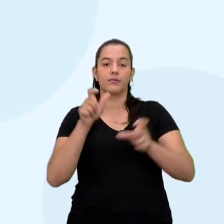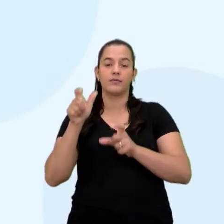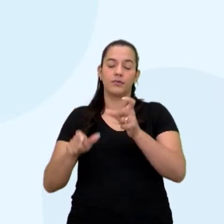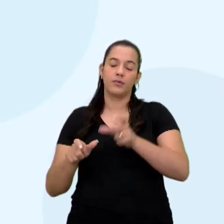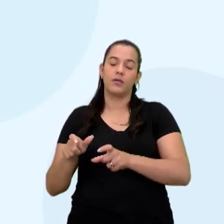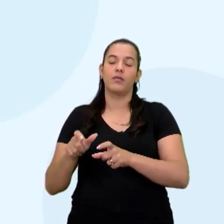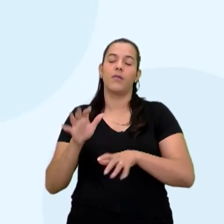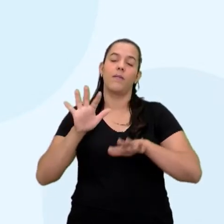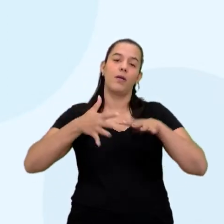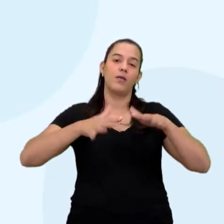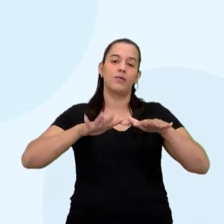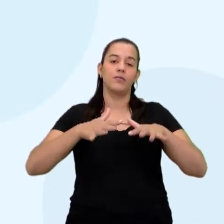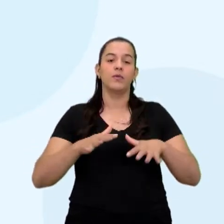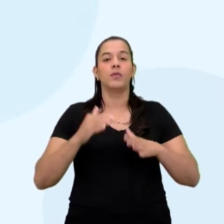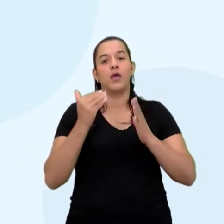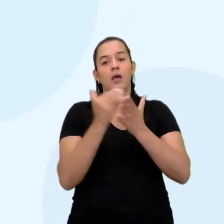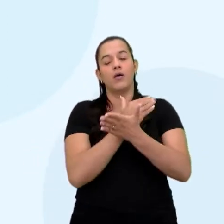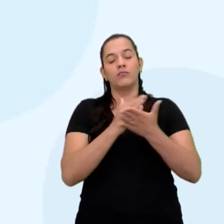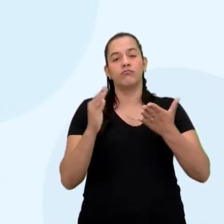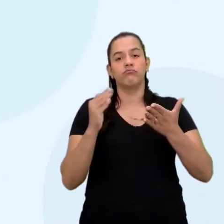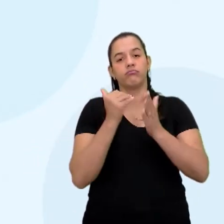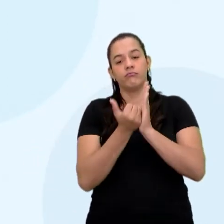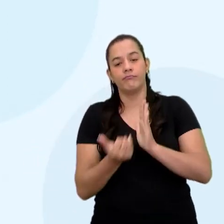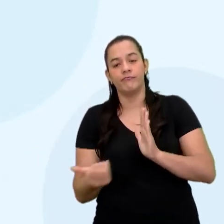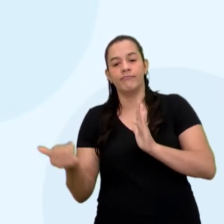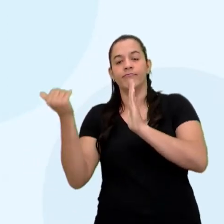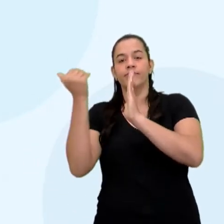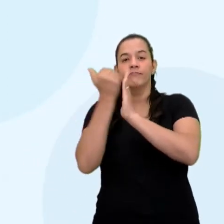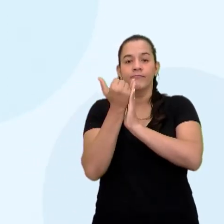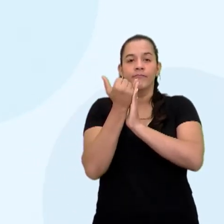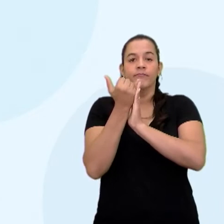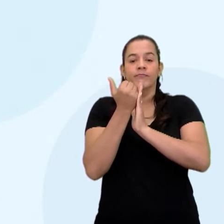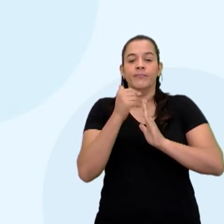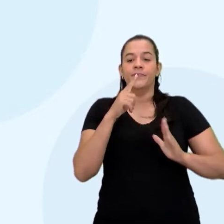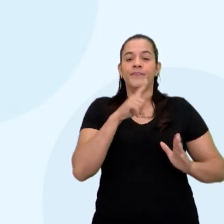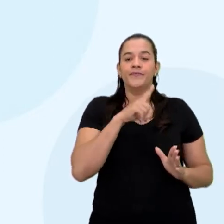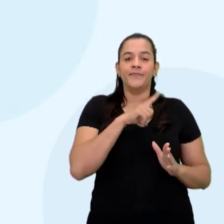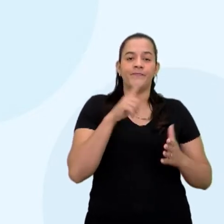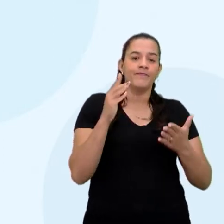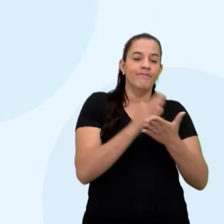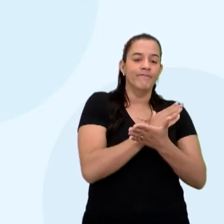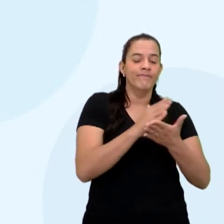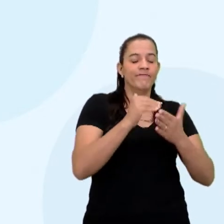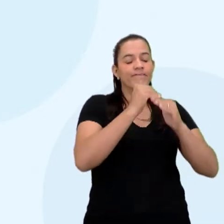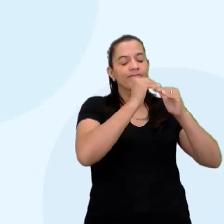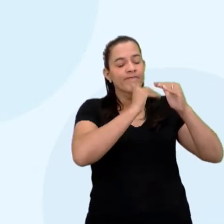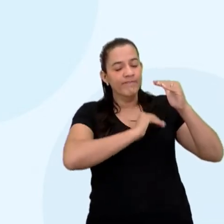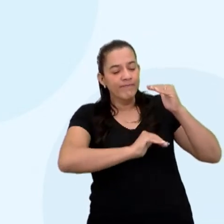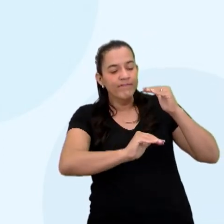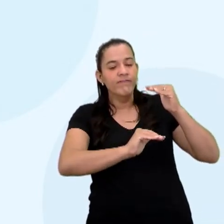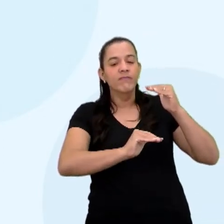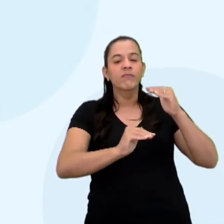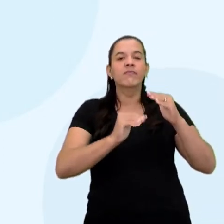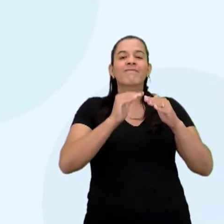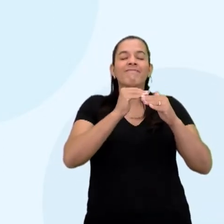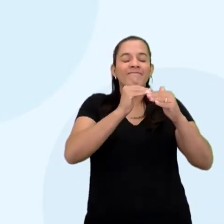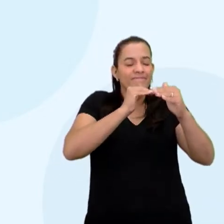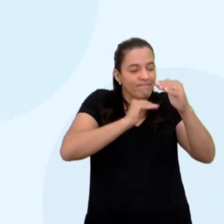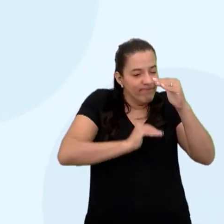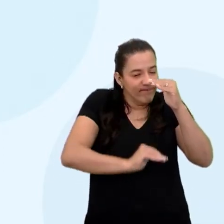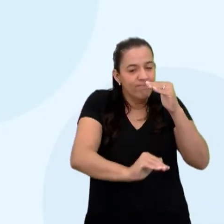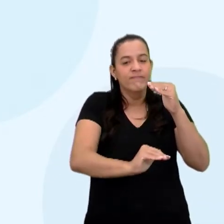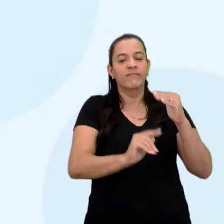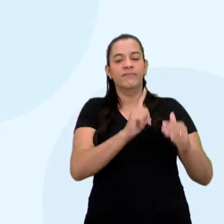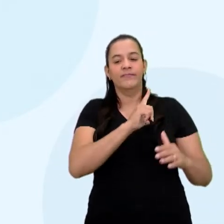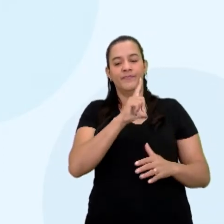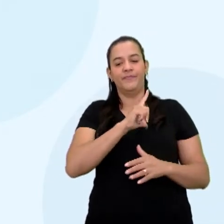ganham isso. Tem gente que ganha mais, né? Muito mais, até por sinal. Tem outros que ganham menos e tem outros que ganham muito menos, por